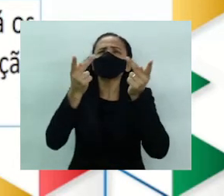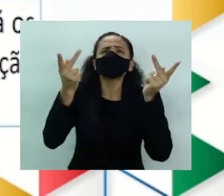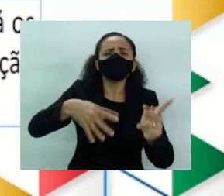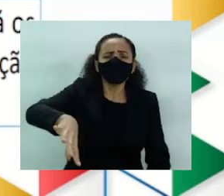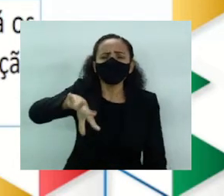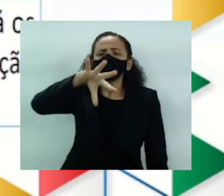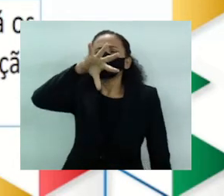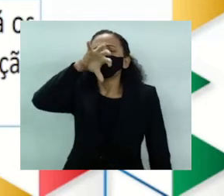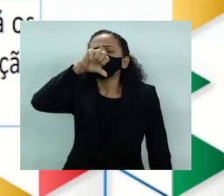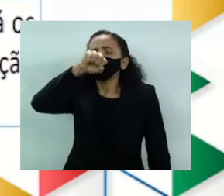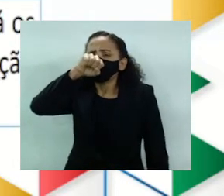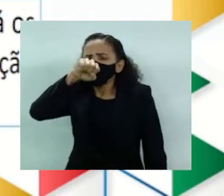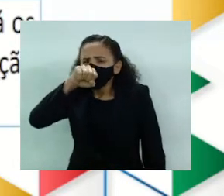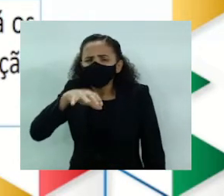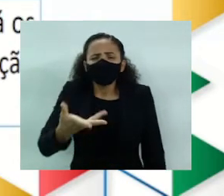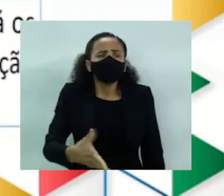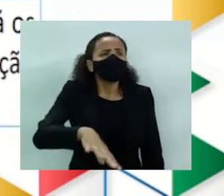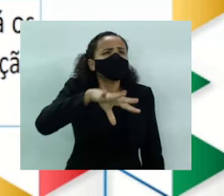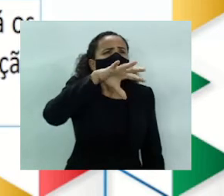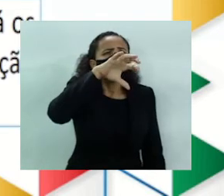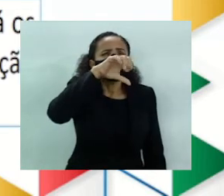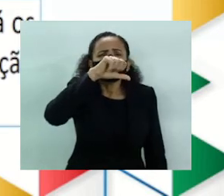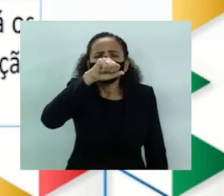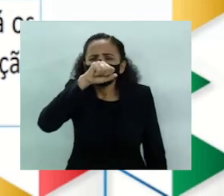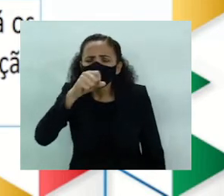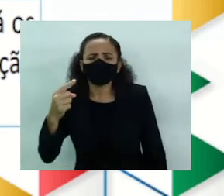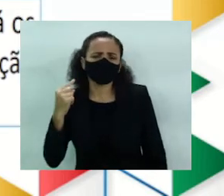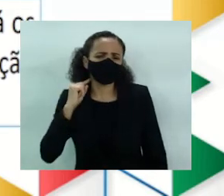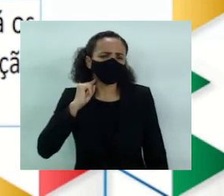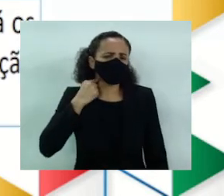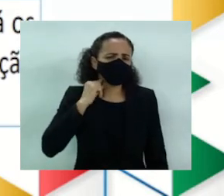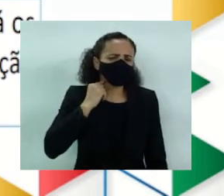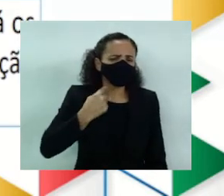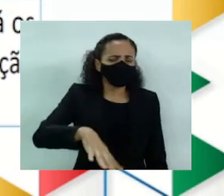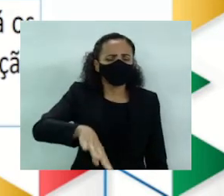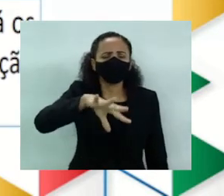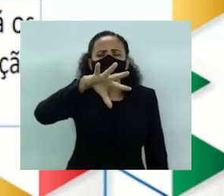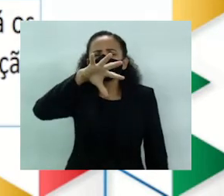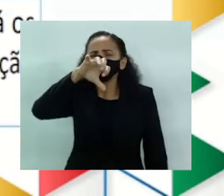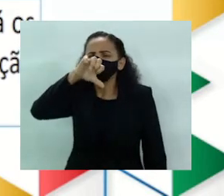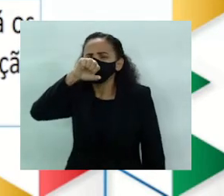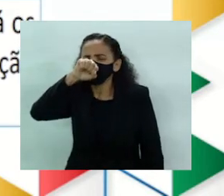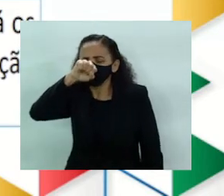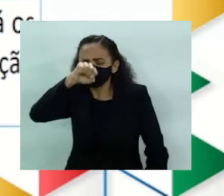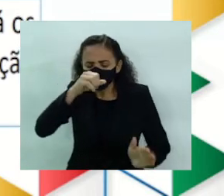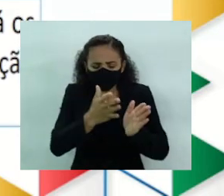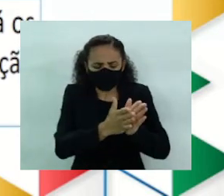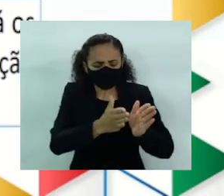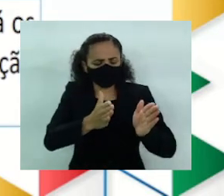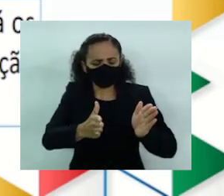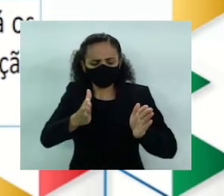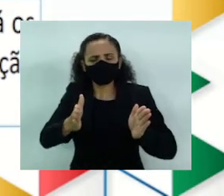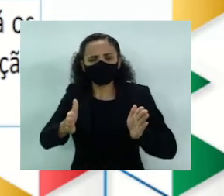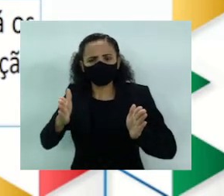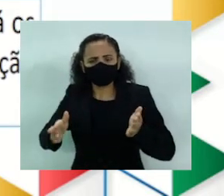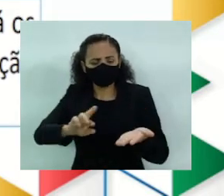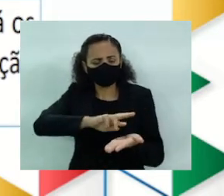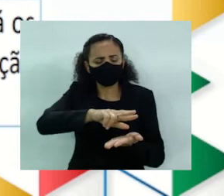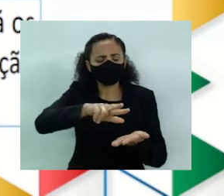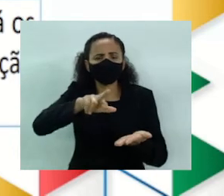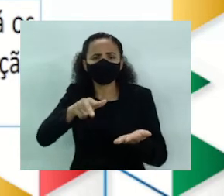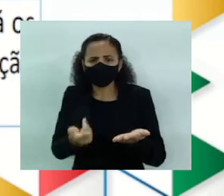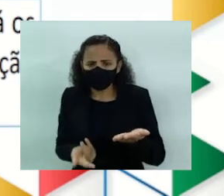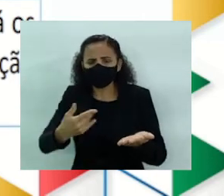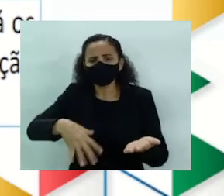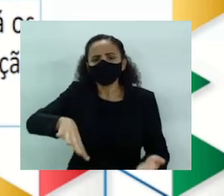na atmosfera, tá certo? Os óxidos de enxofre emitidos pelas indústrias, né? O monóxido de carbono